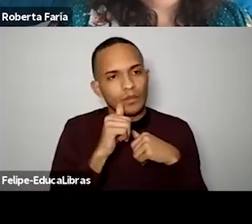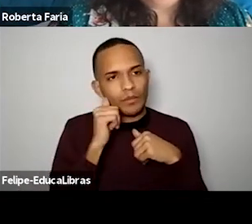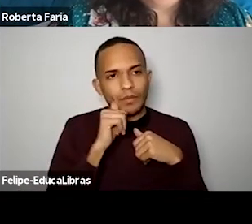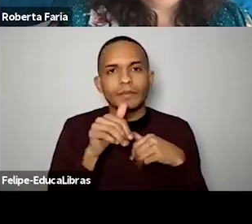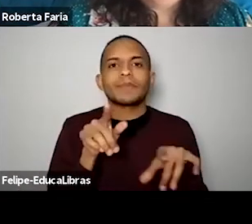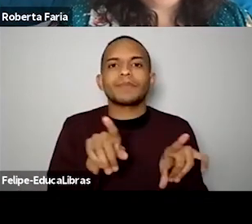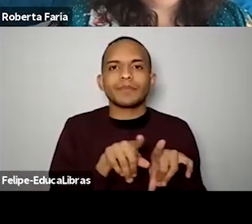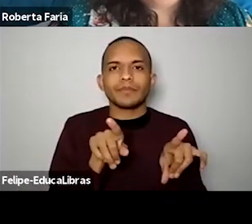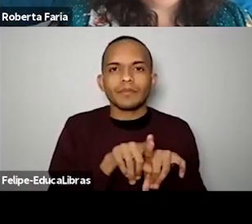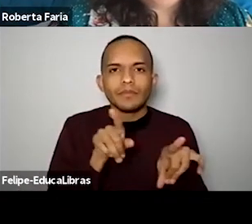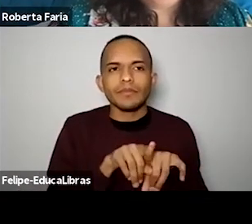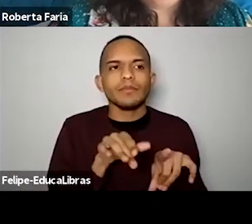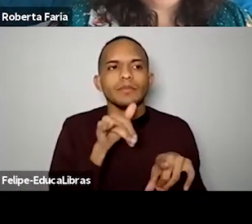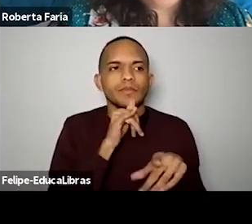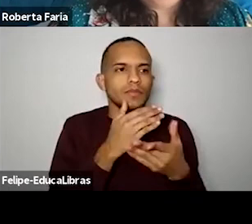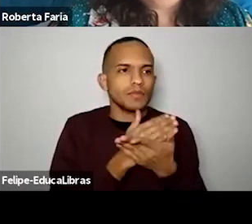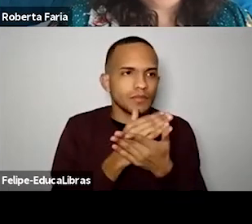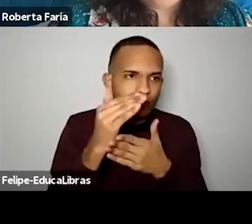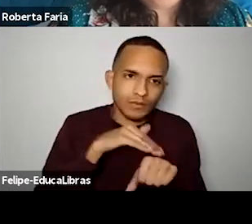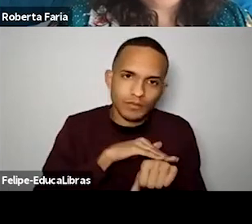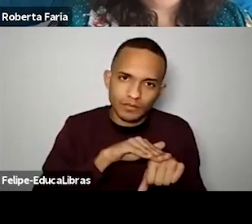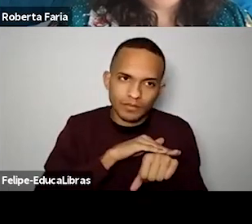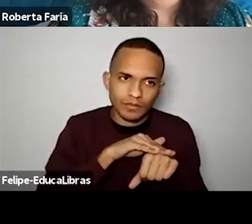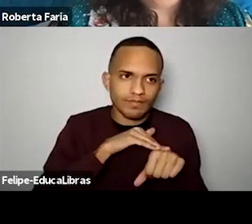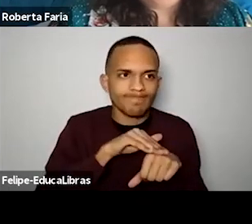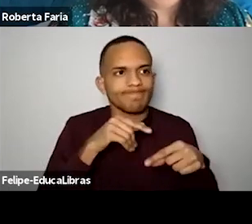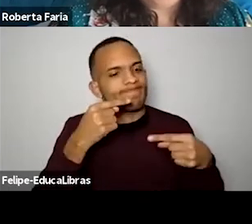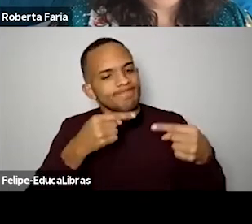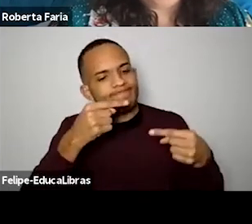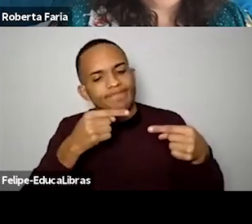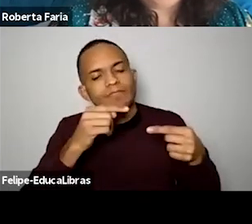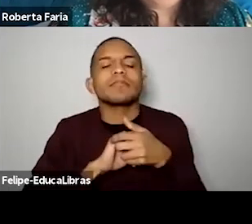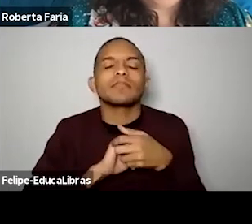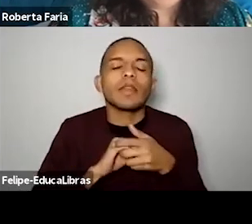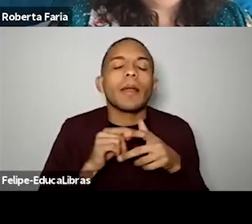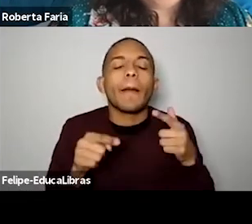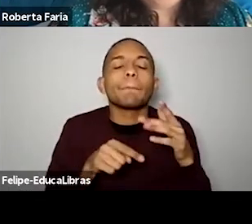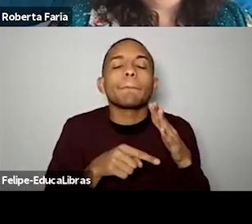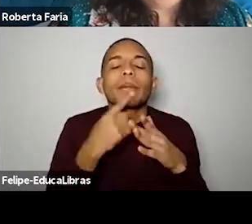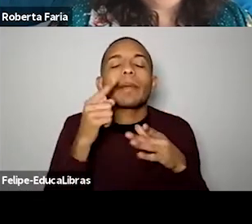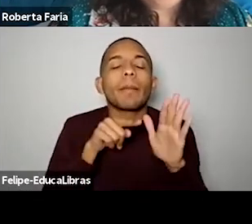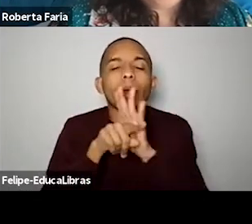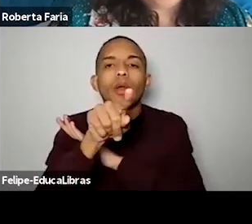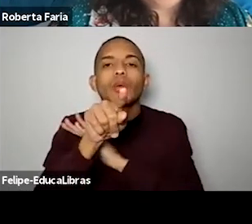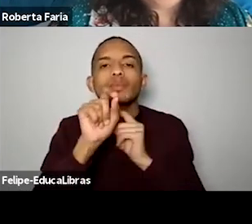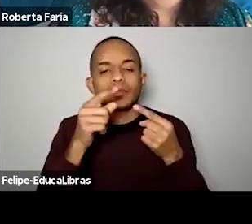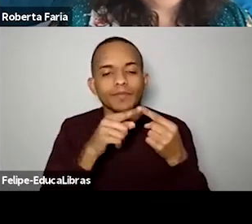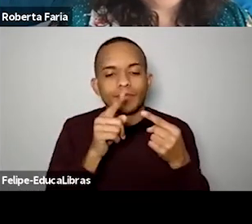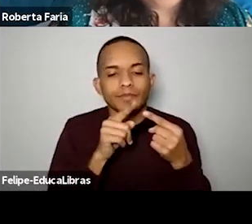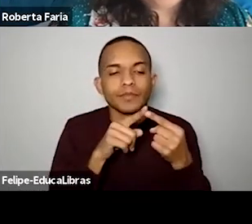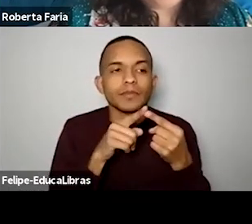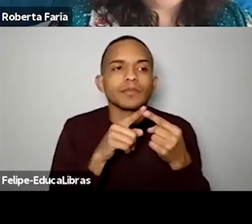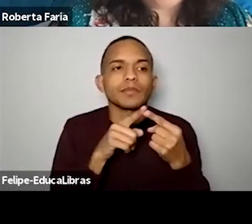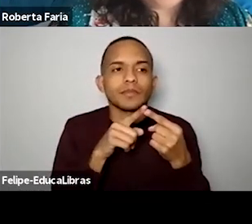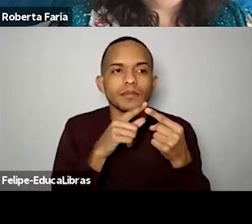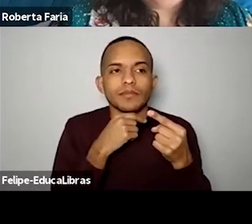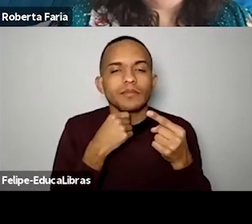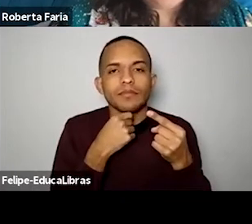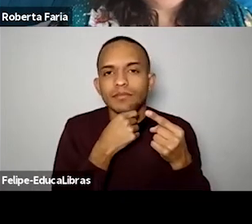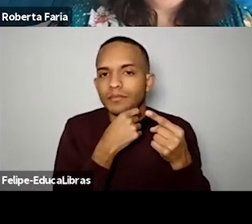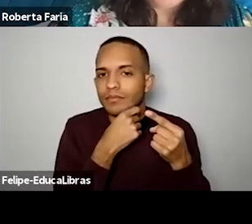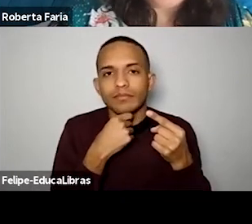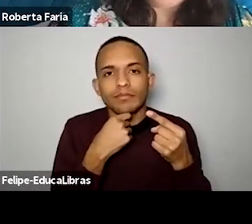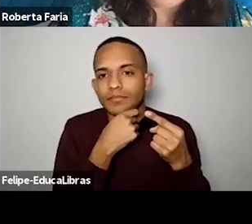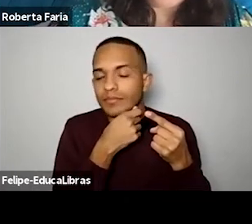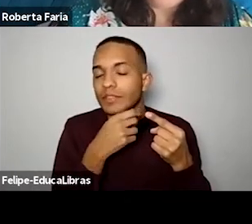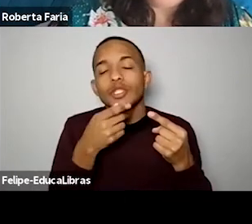e começar essa conversa entre os nossos debatedores aqui. A primeira pergunta, eu estou aqui falando, ainda bem que a gente